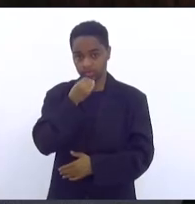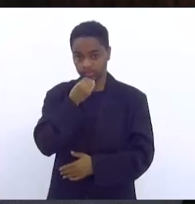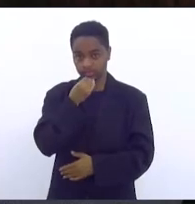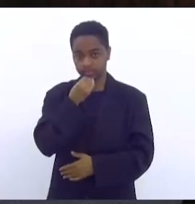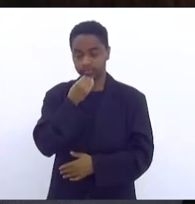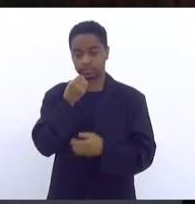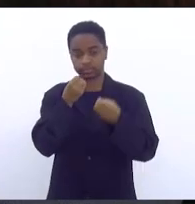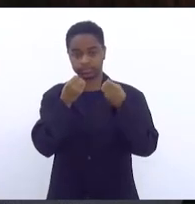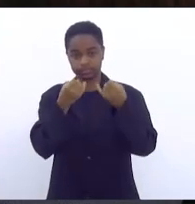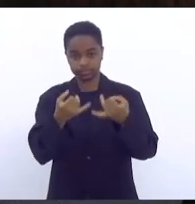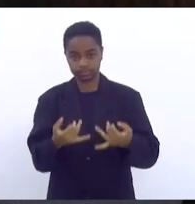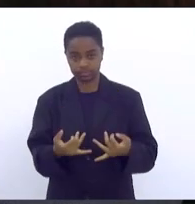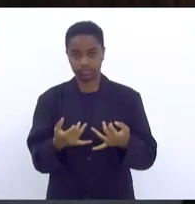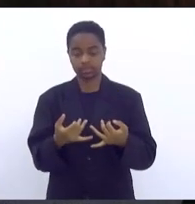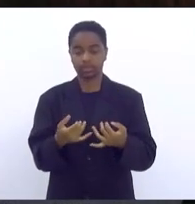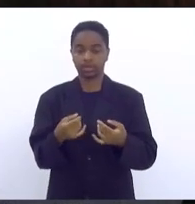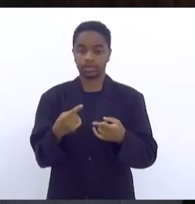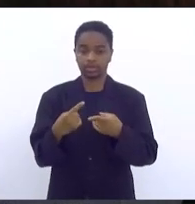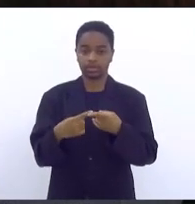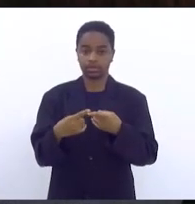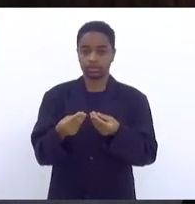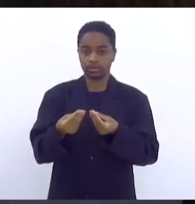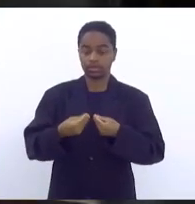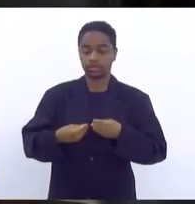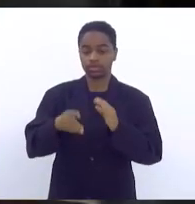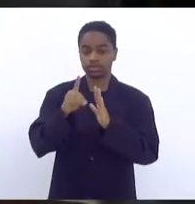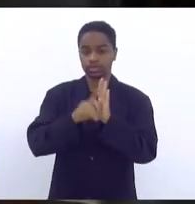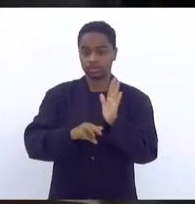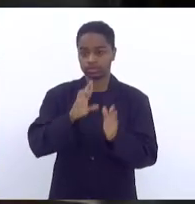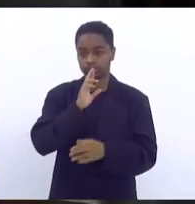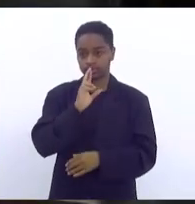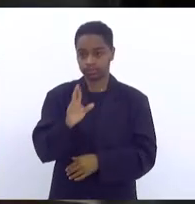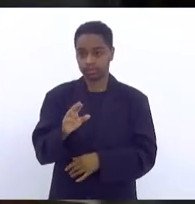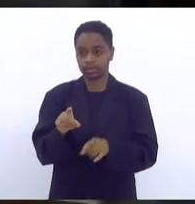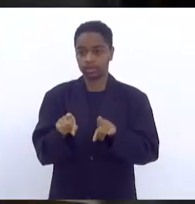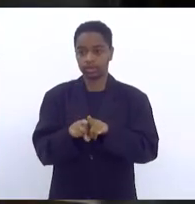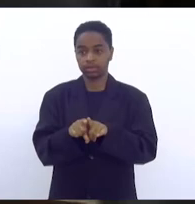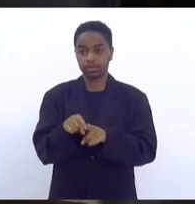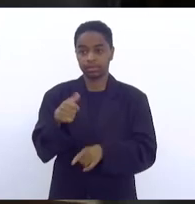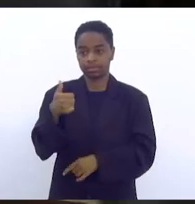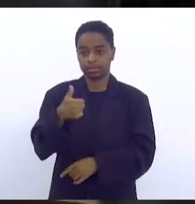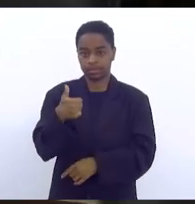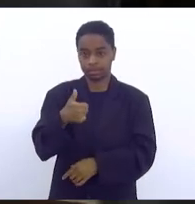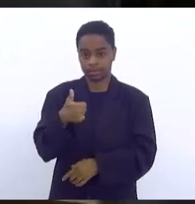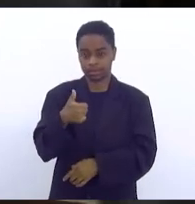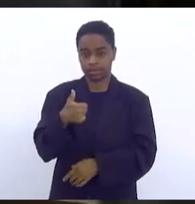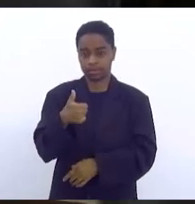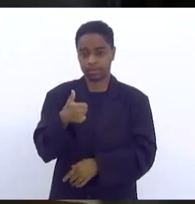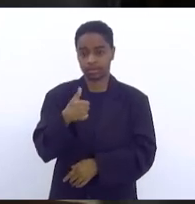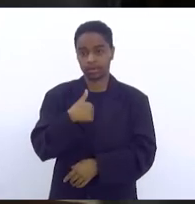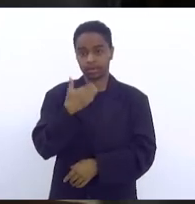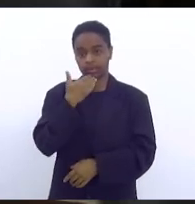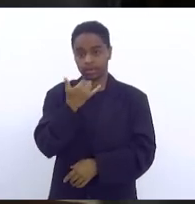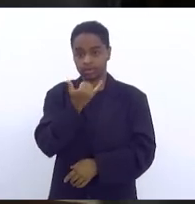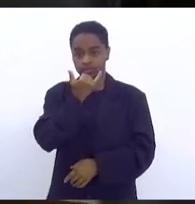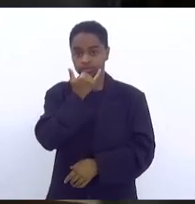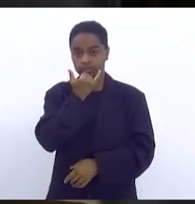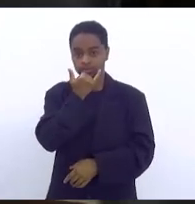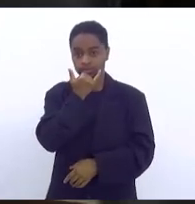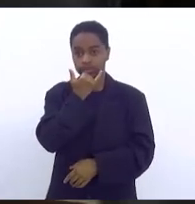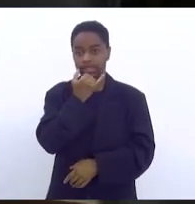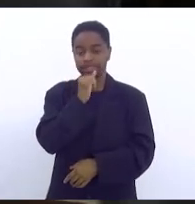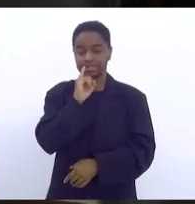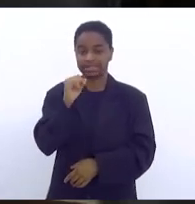de esclarecer o direito de resposta da Dani né Eh em primeiro lugar só para eu peço desculpa se eu não tiver sido